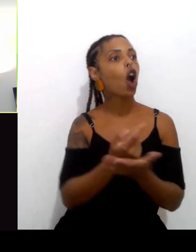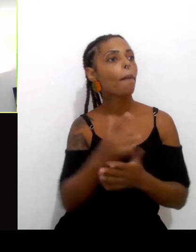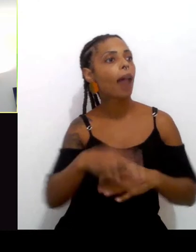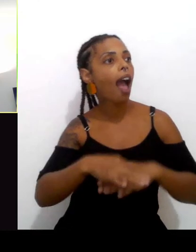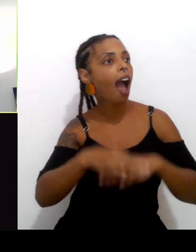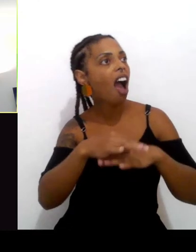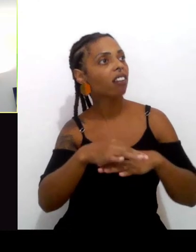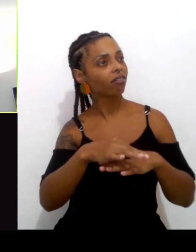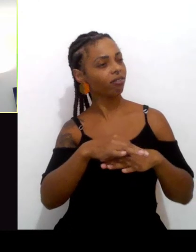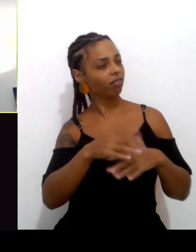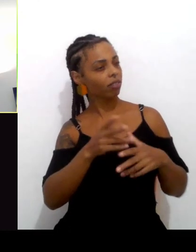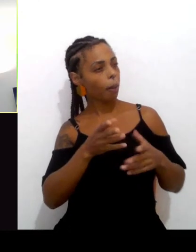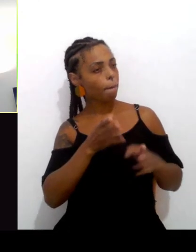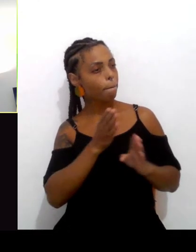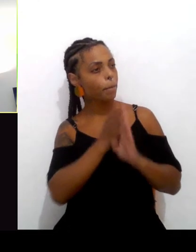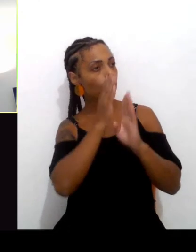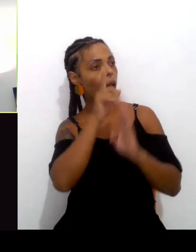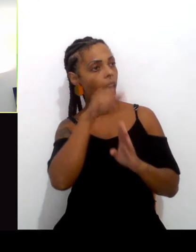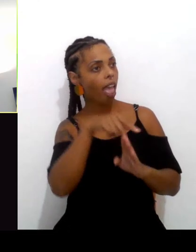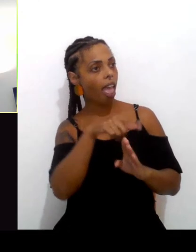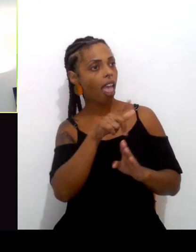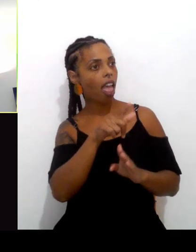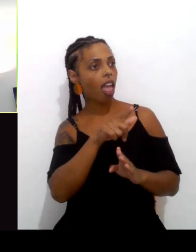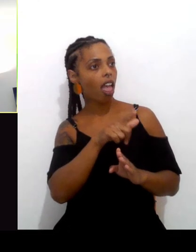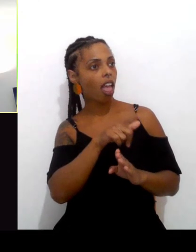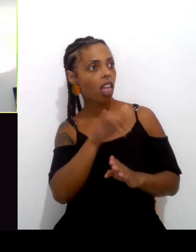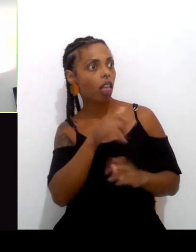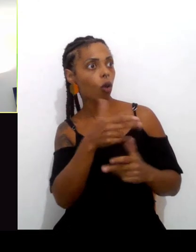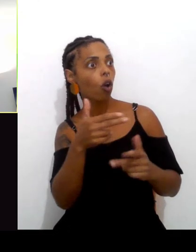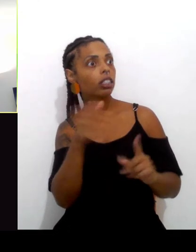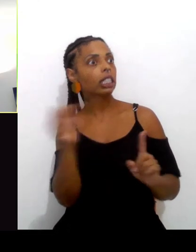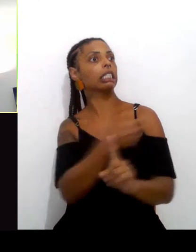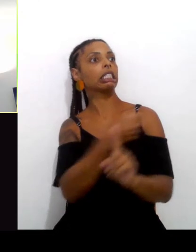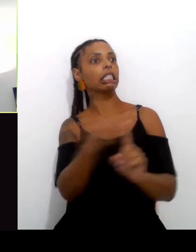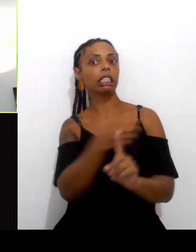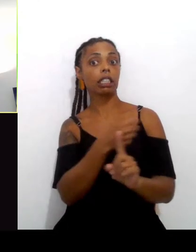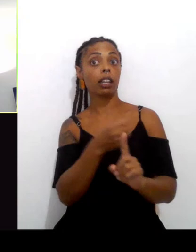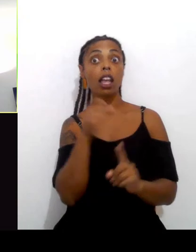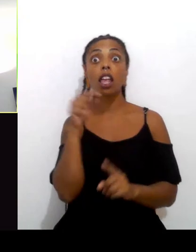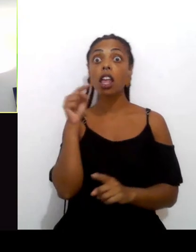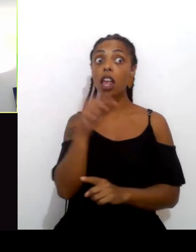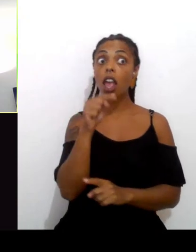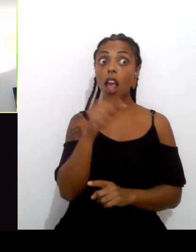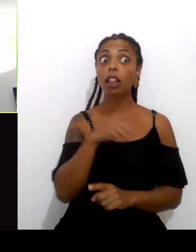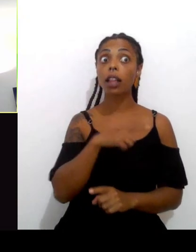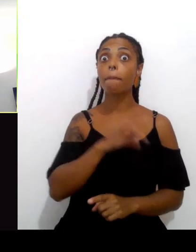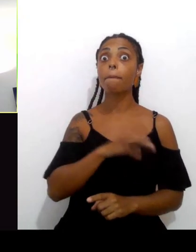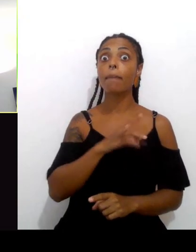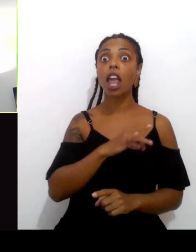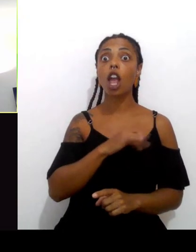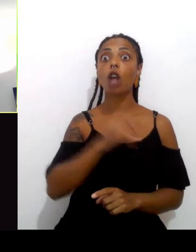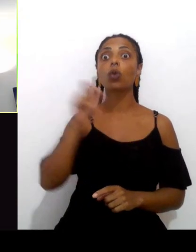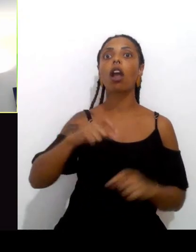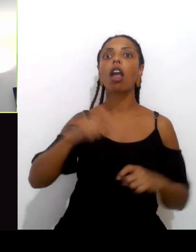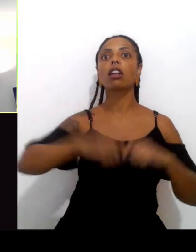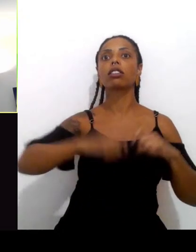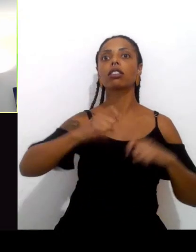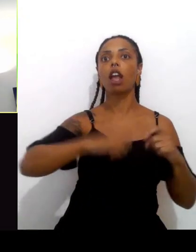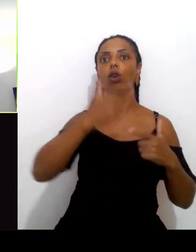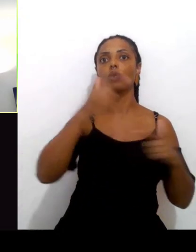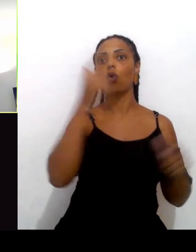para casa e ele tinha muito medo dos homens com quem ele fazia sexo então de maneira nenhuma